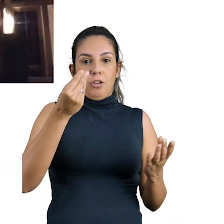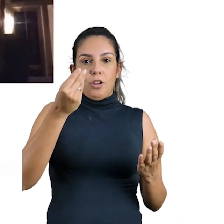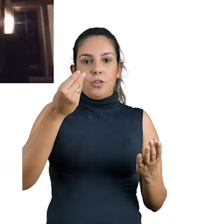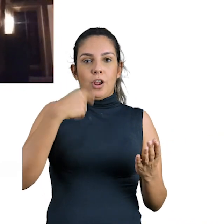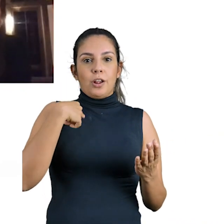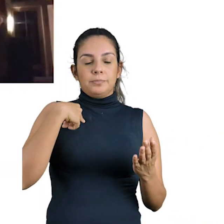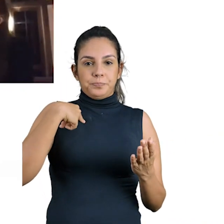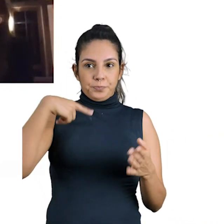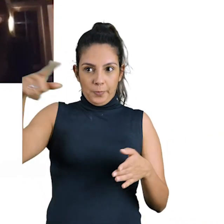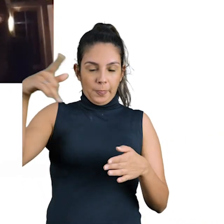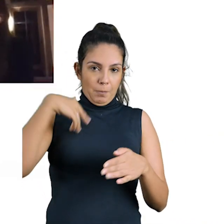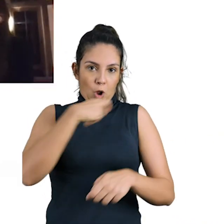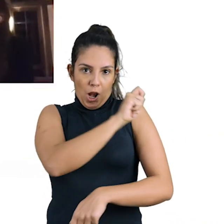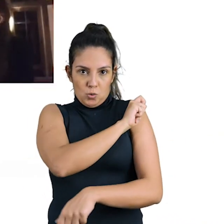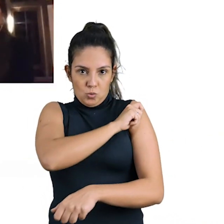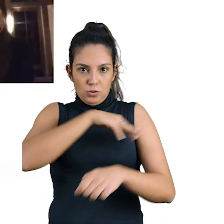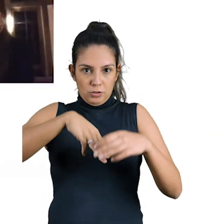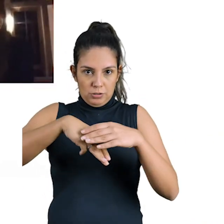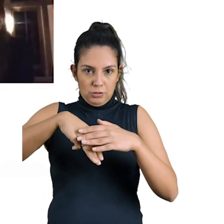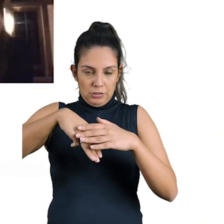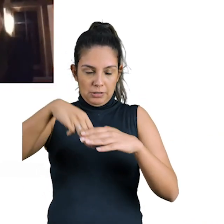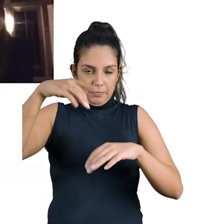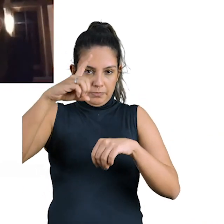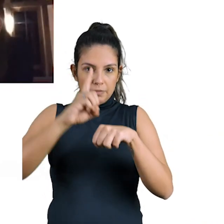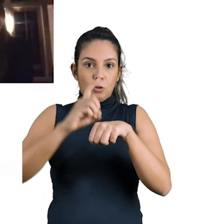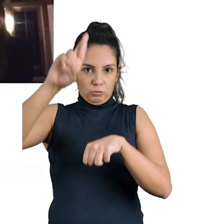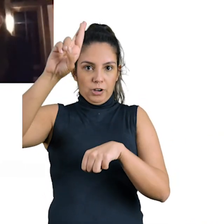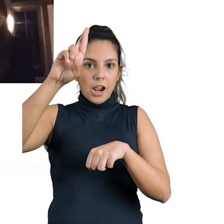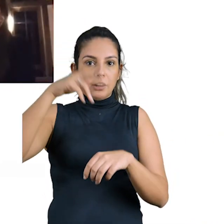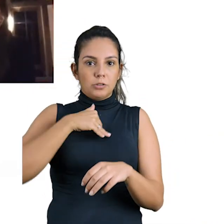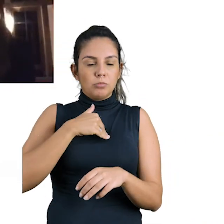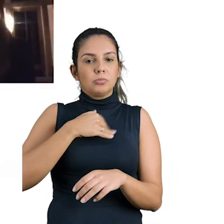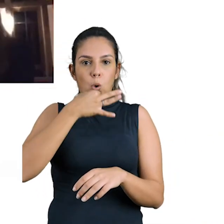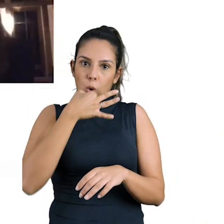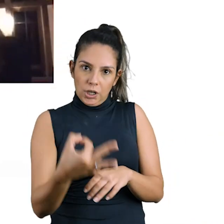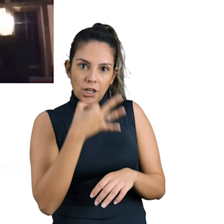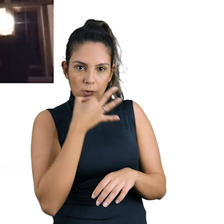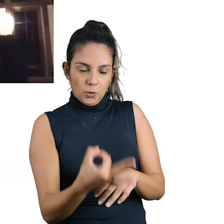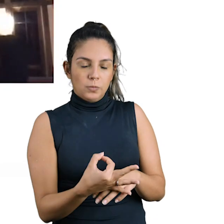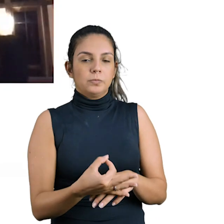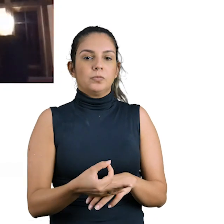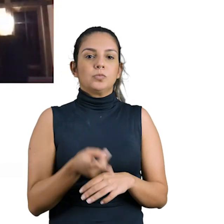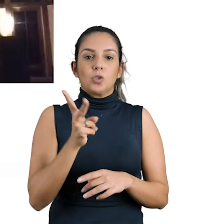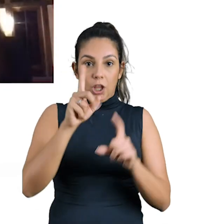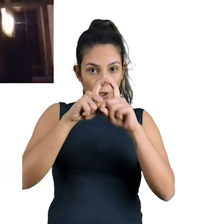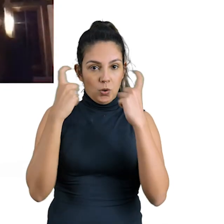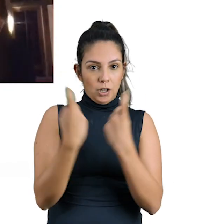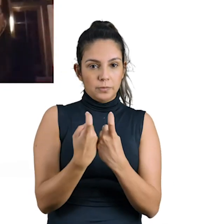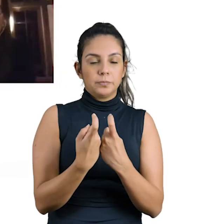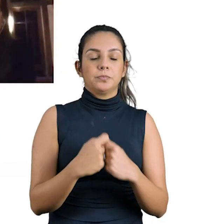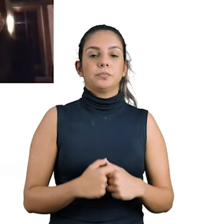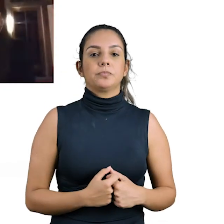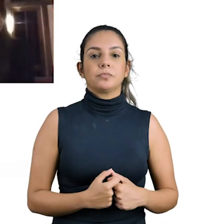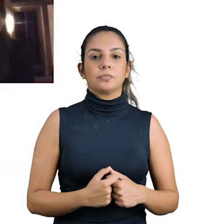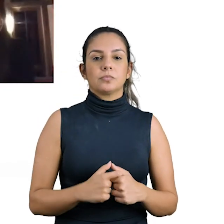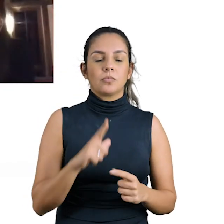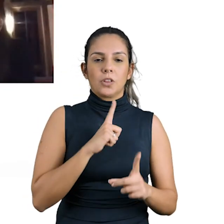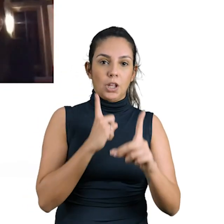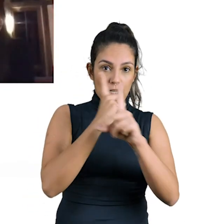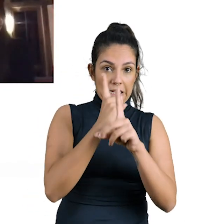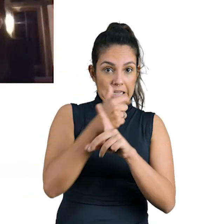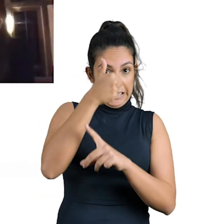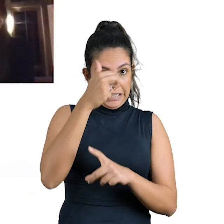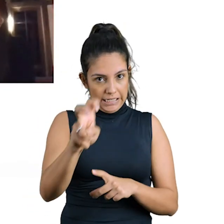mas, por exemplo, eu tenho muitos orientandos, porque as pessoas que se formam continuam participando da reunião de